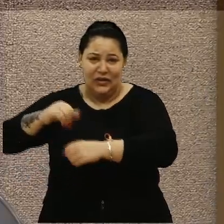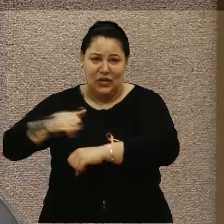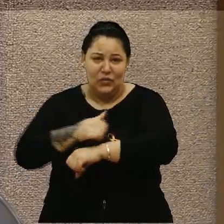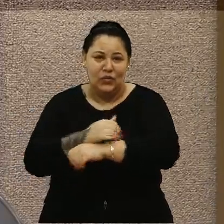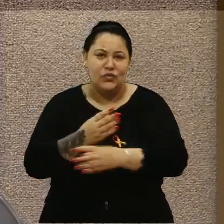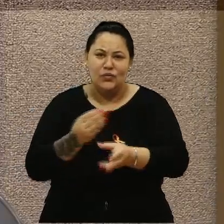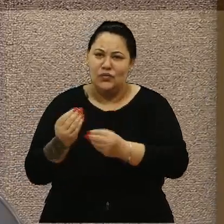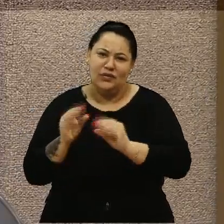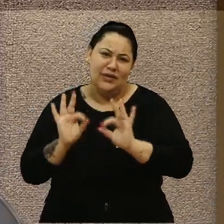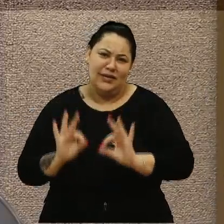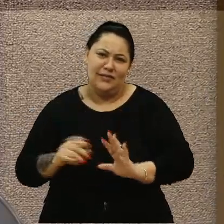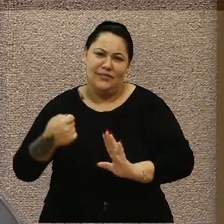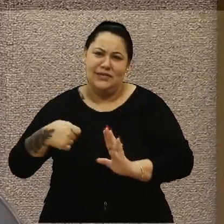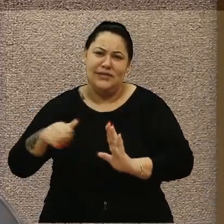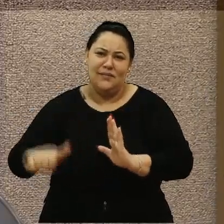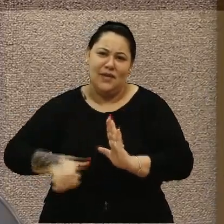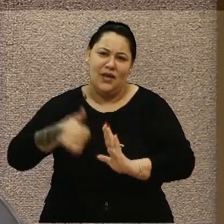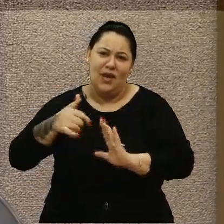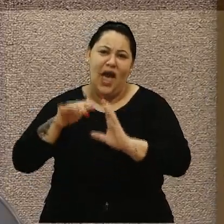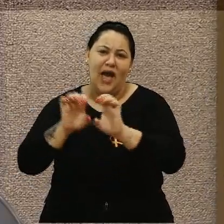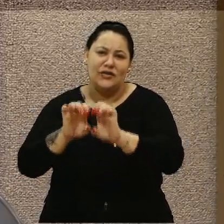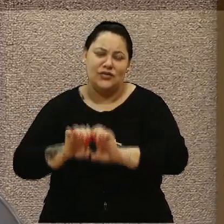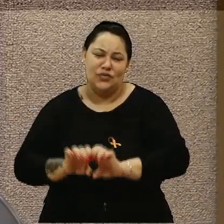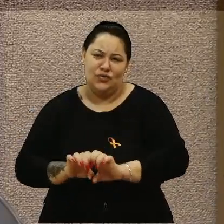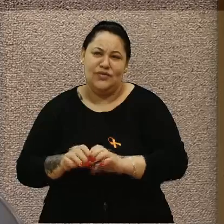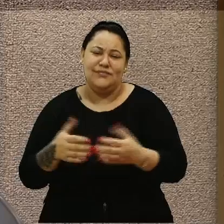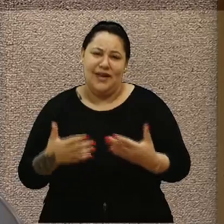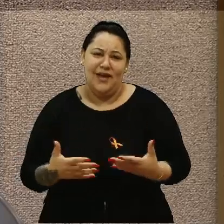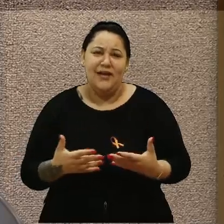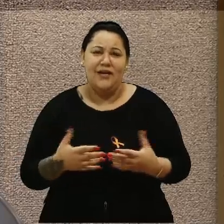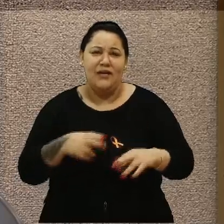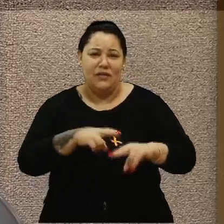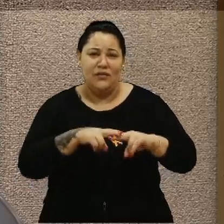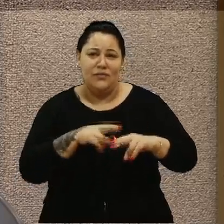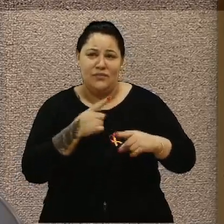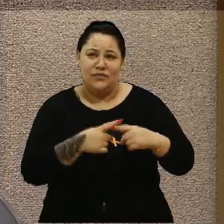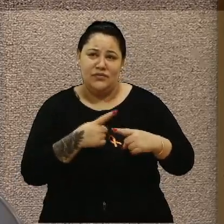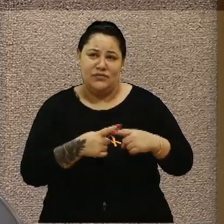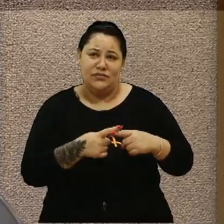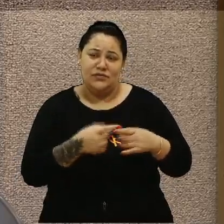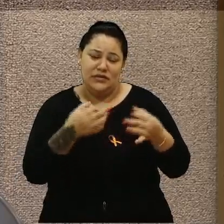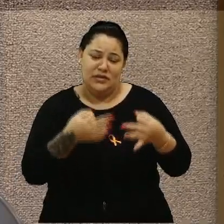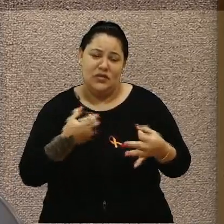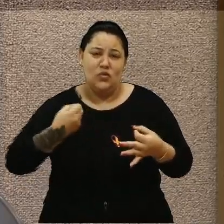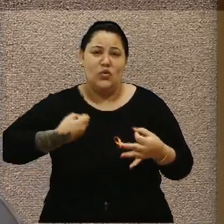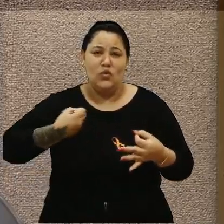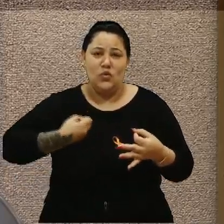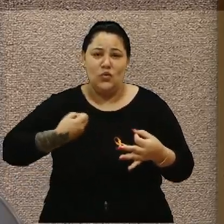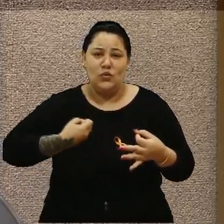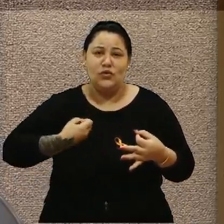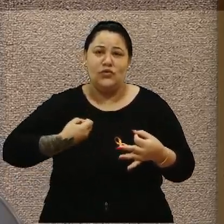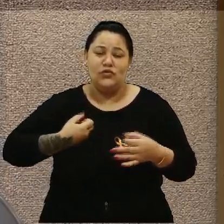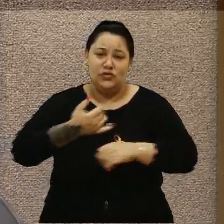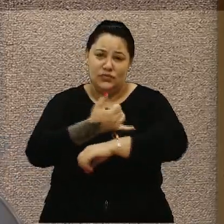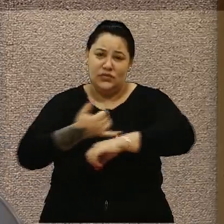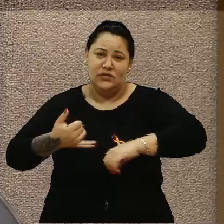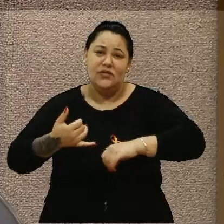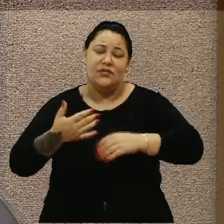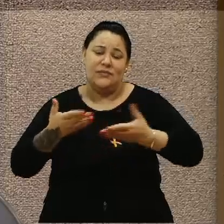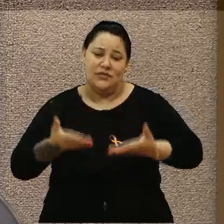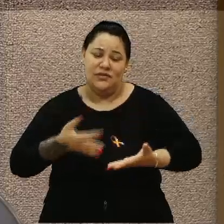que a importância do aeroporto seja correta, né, no número de passageiros que por ali passam. Então,